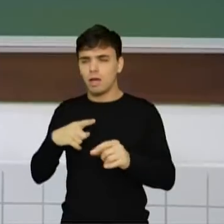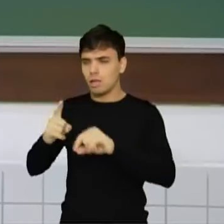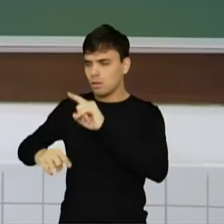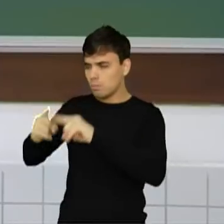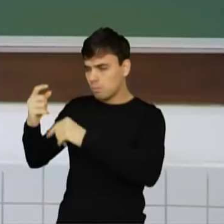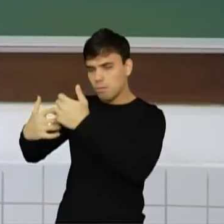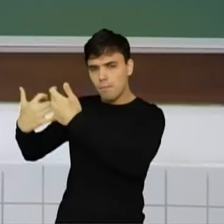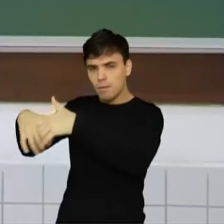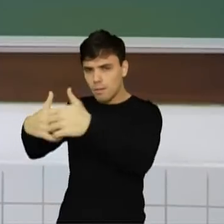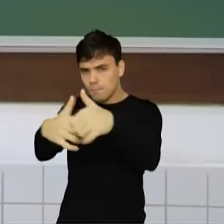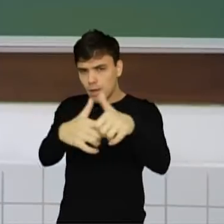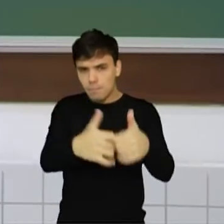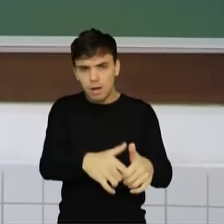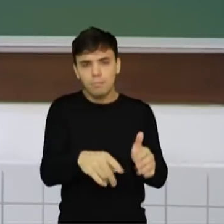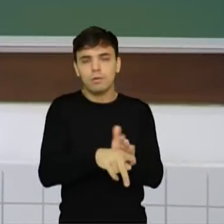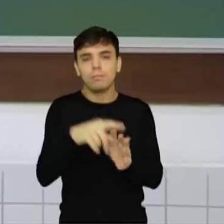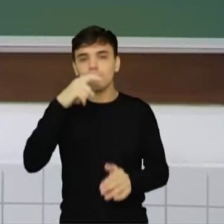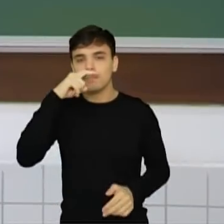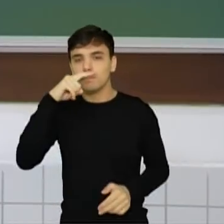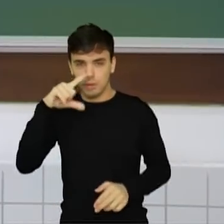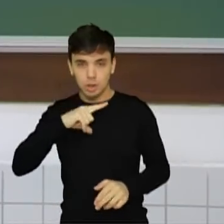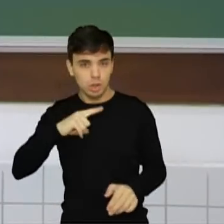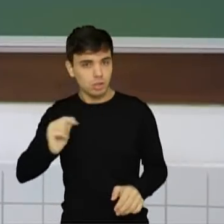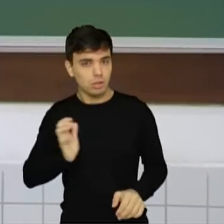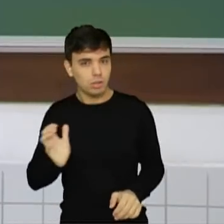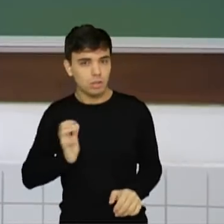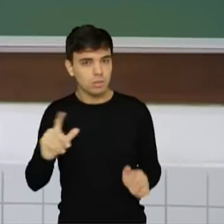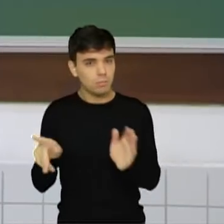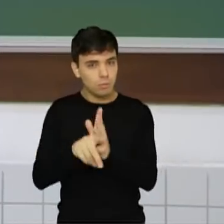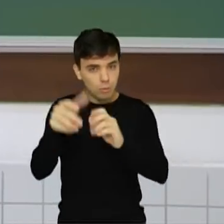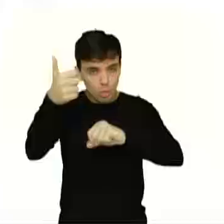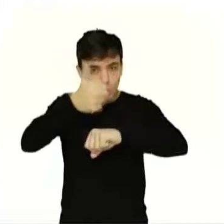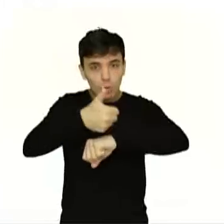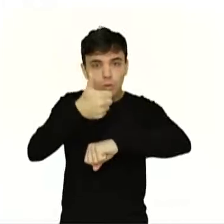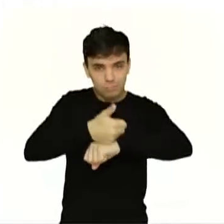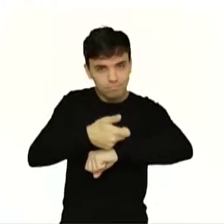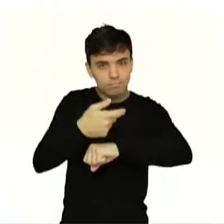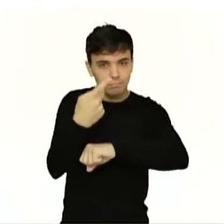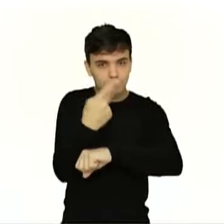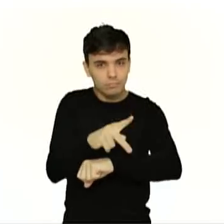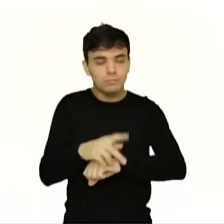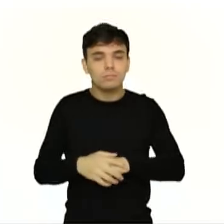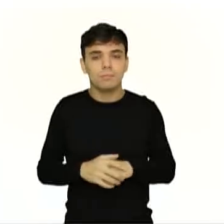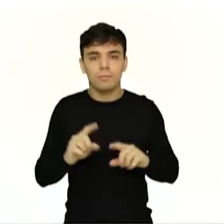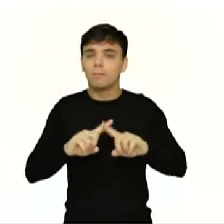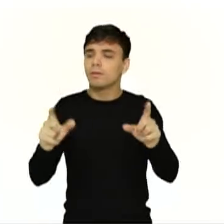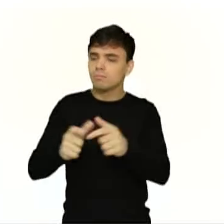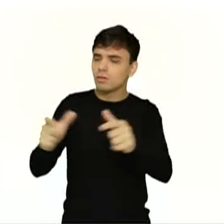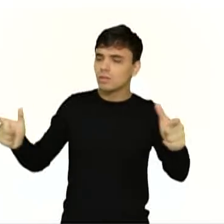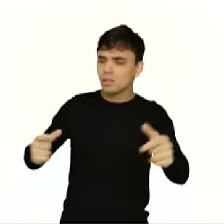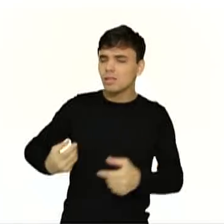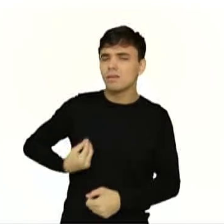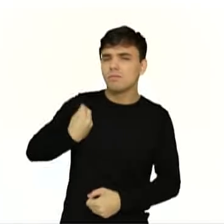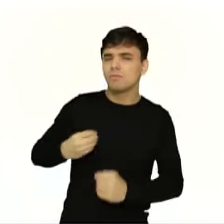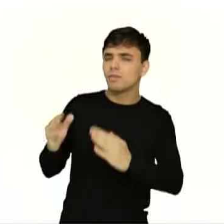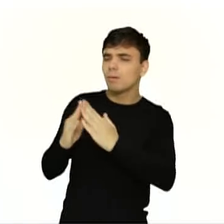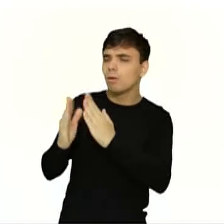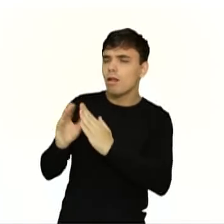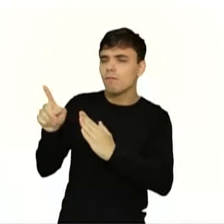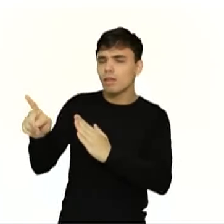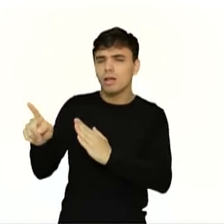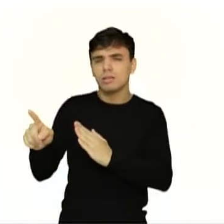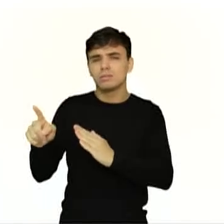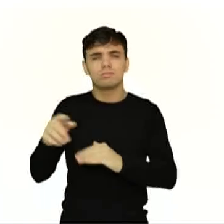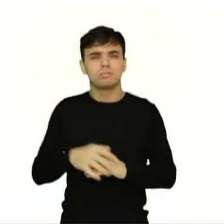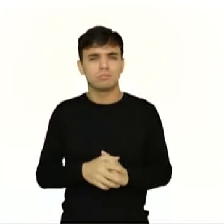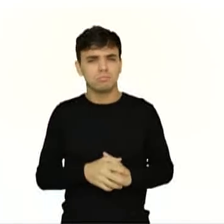rendiam ainda bastante riqueza para esses donos de engenho. Porém, a maior parte de seus habitantes, cerca de 60 mil pessoas